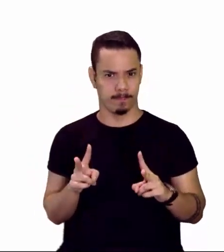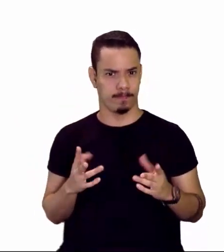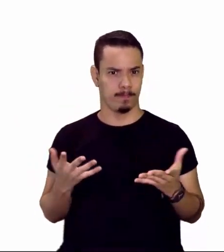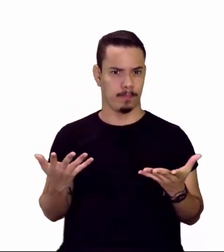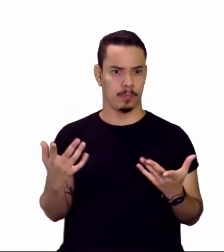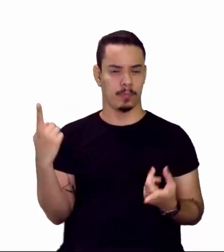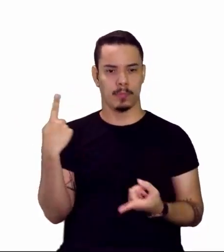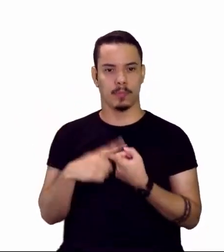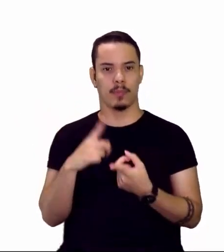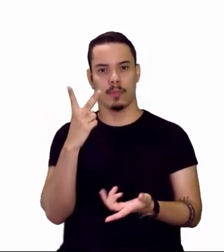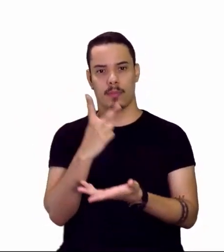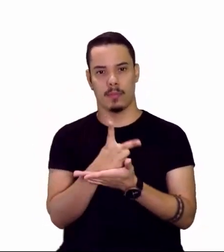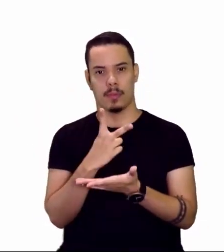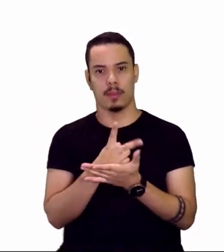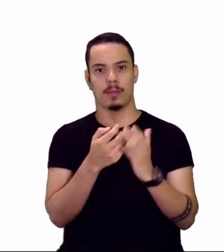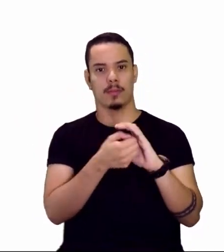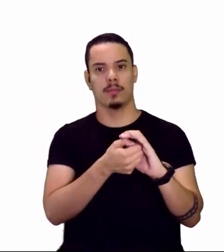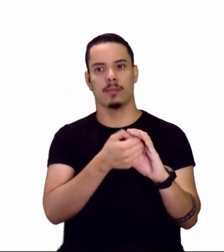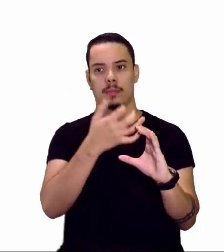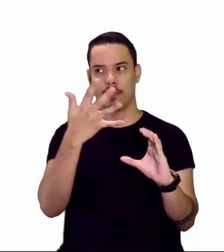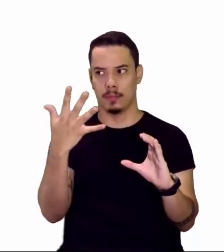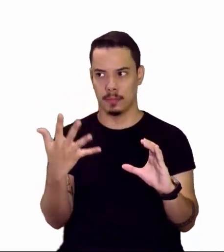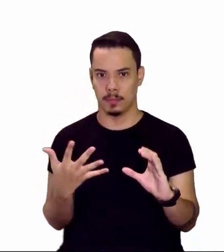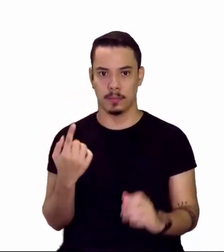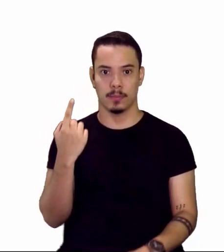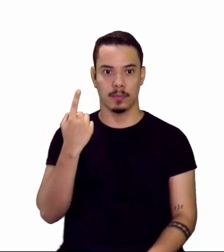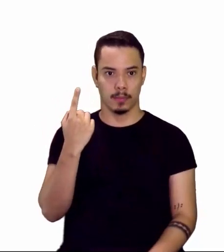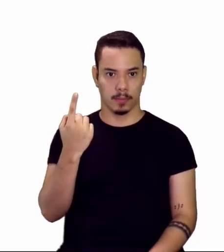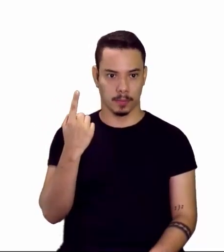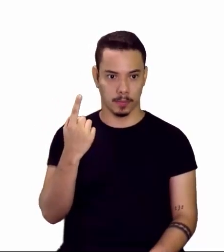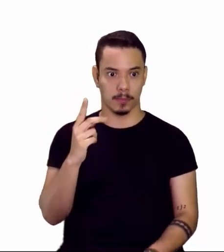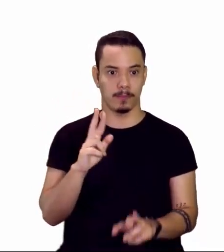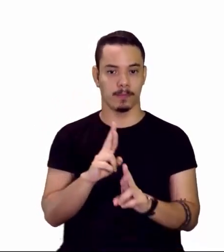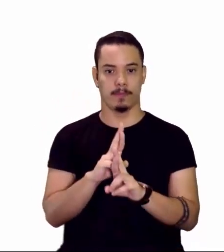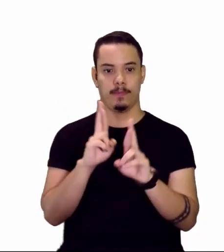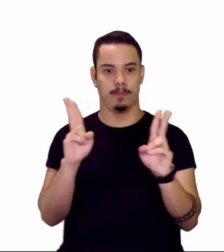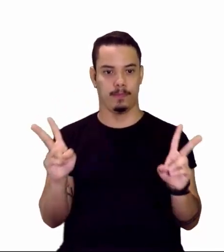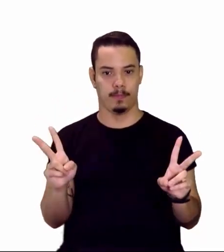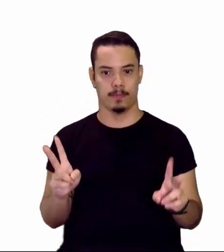Cada vez caracteriza uma geometria diferente.